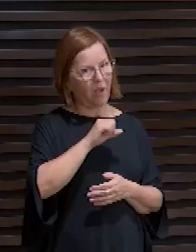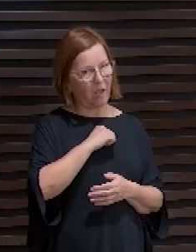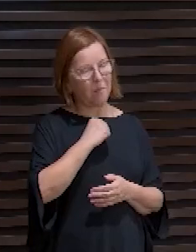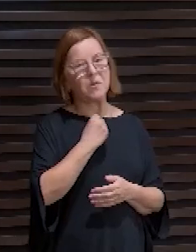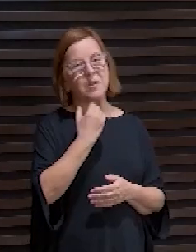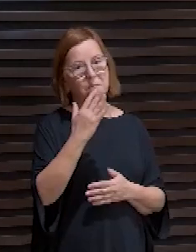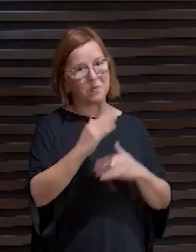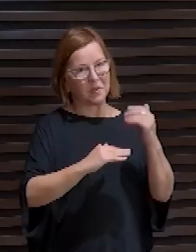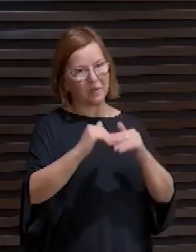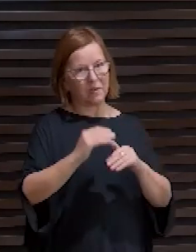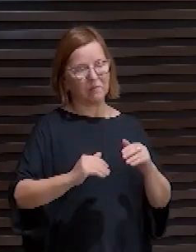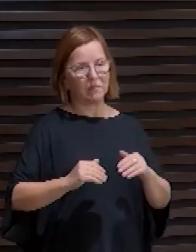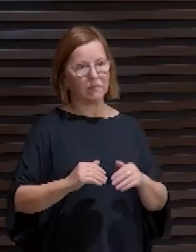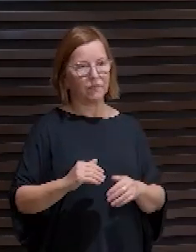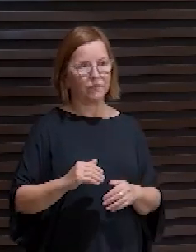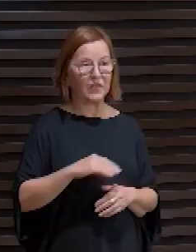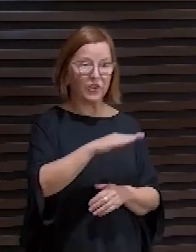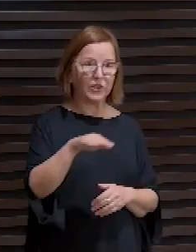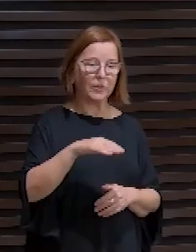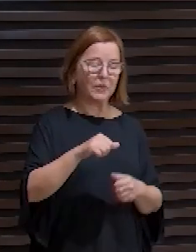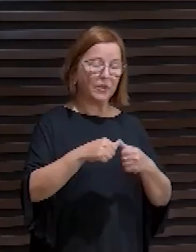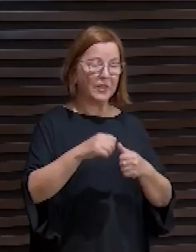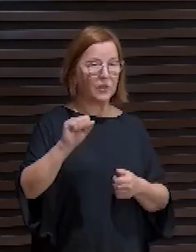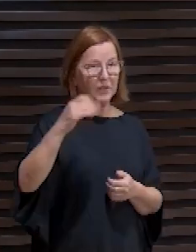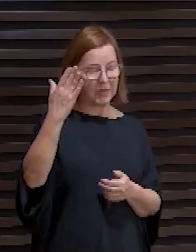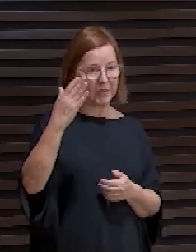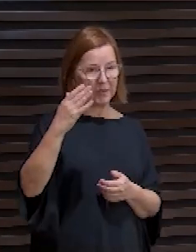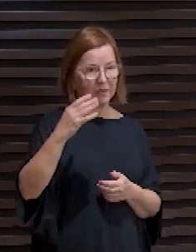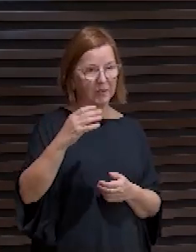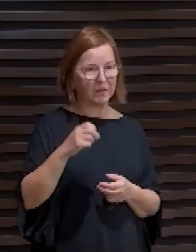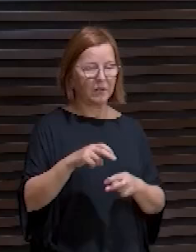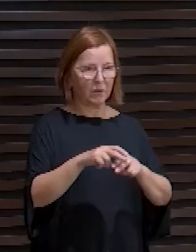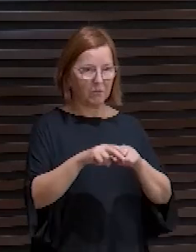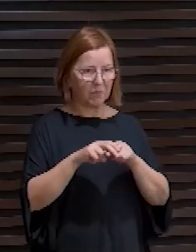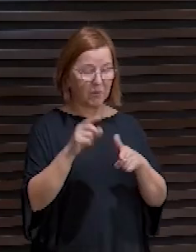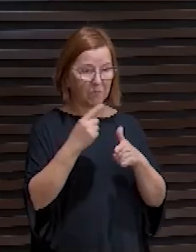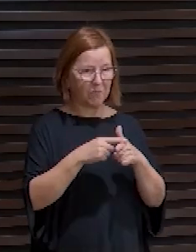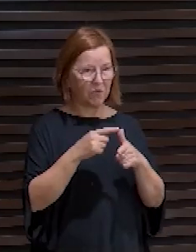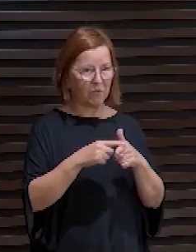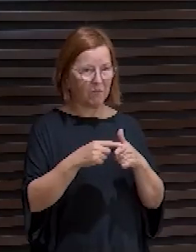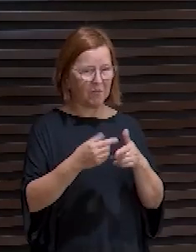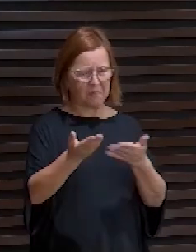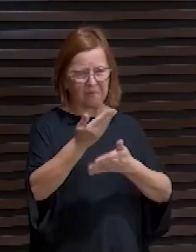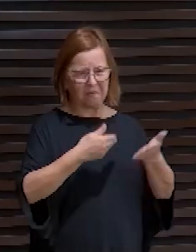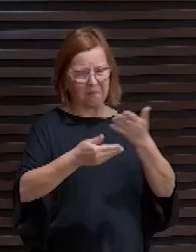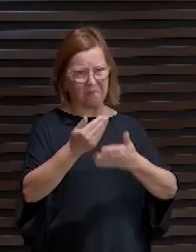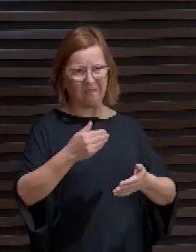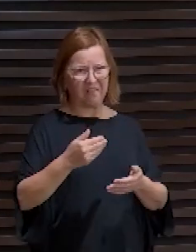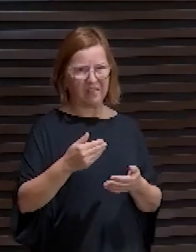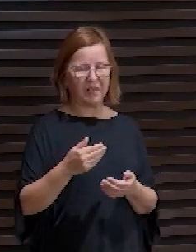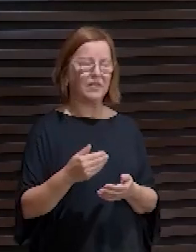da autossuficiência ou de problemas relacionais não resolvidos. A raiz